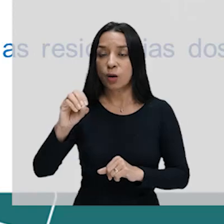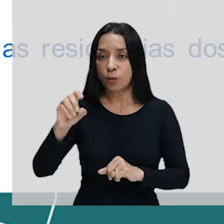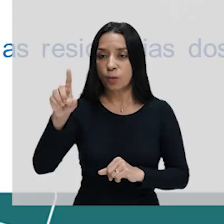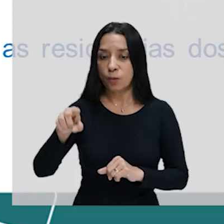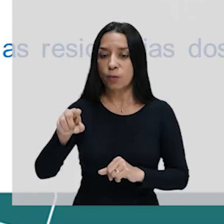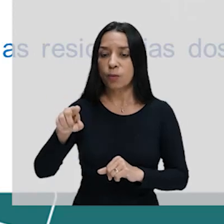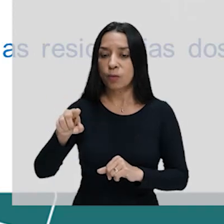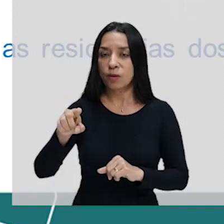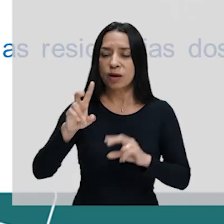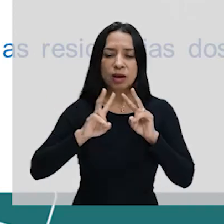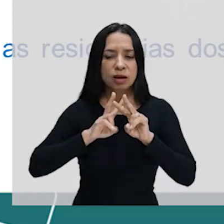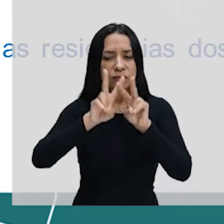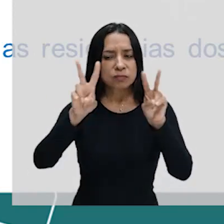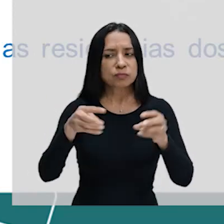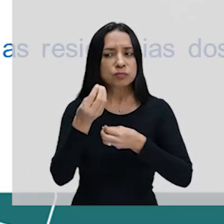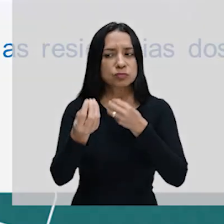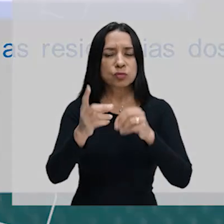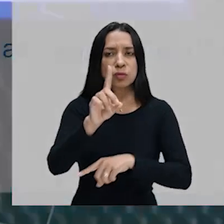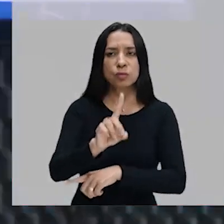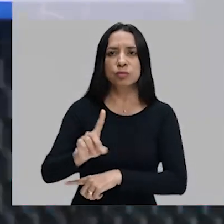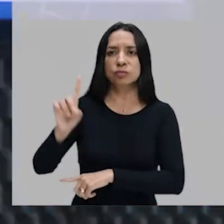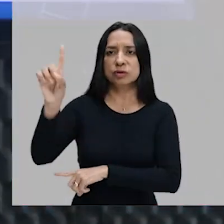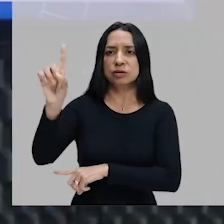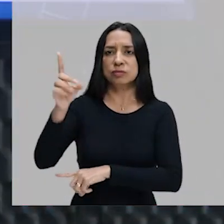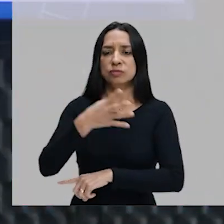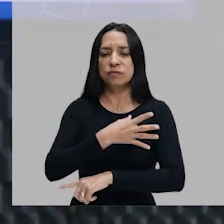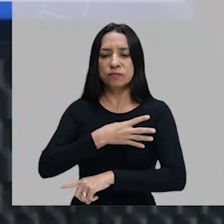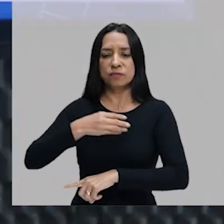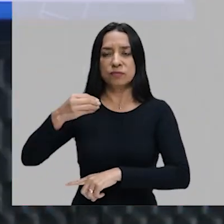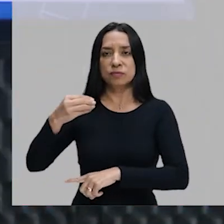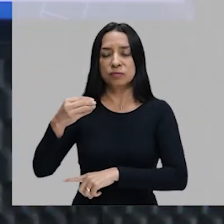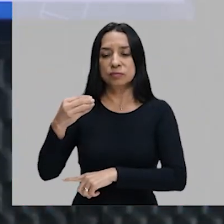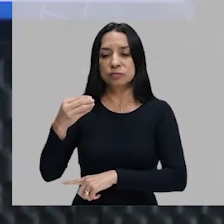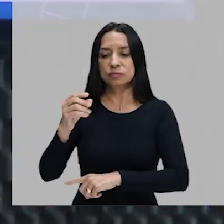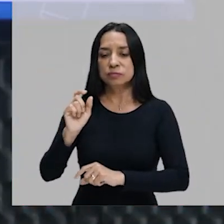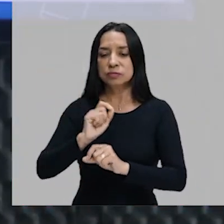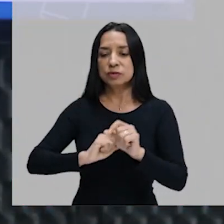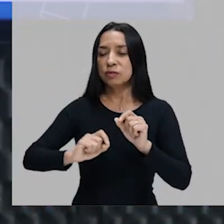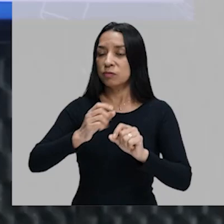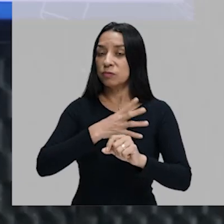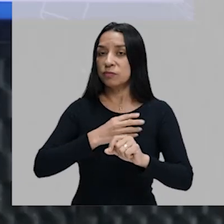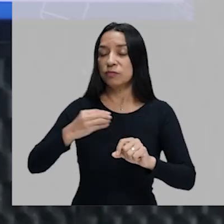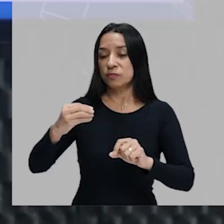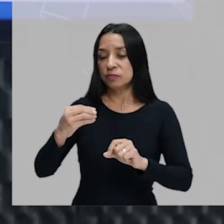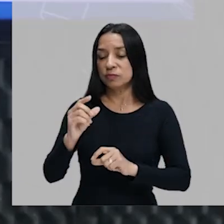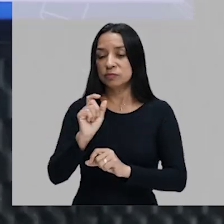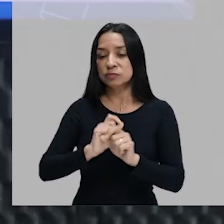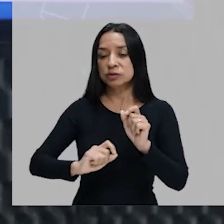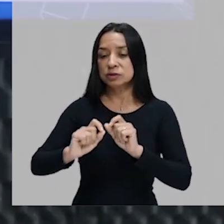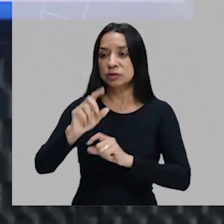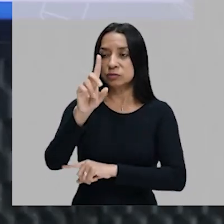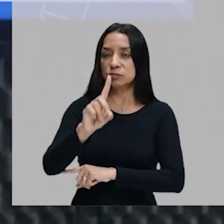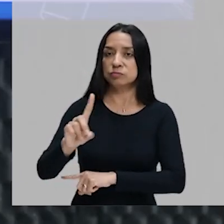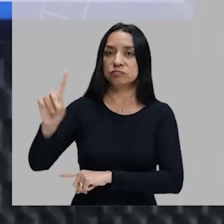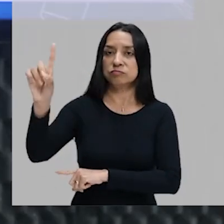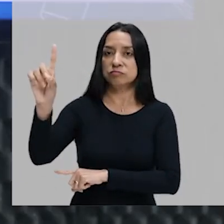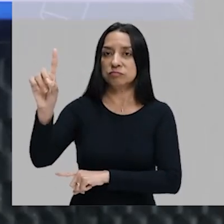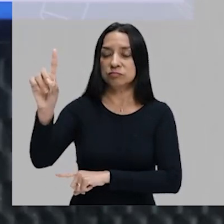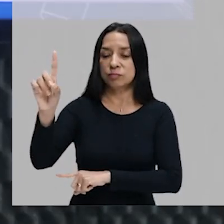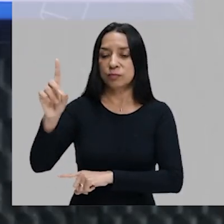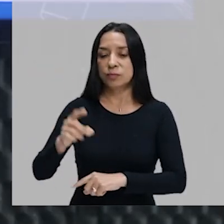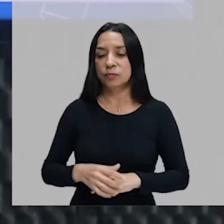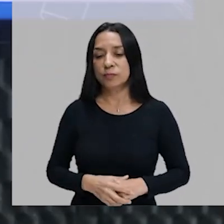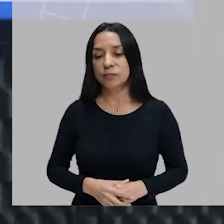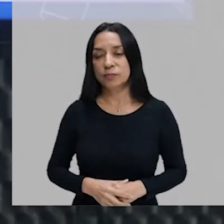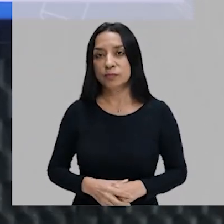na verdade, era considerado filho, o filho, evidentemente, dos deuses. Ele é considerado